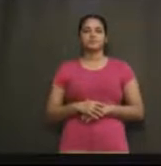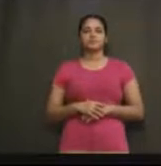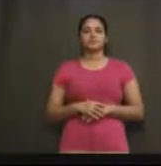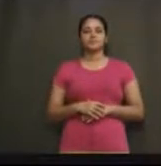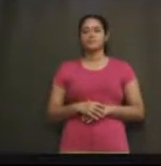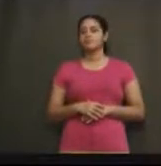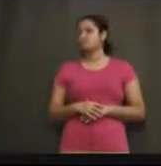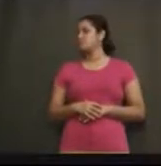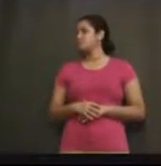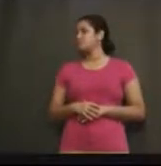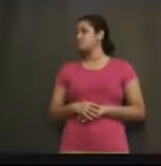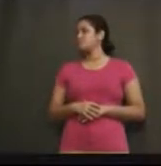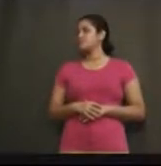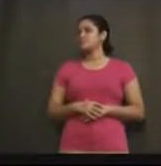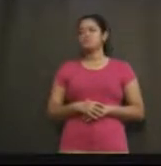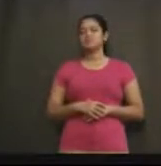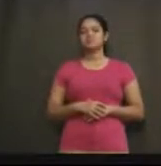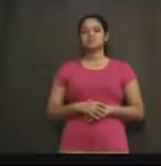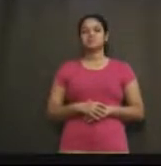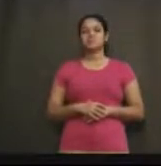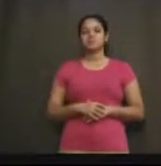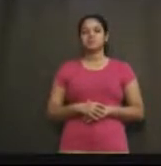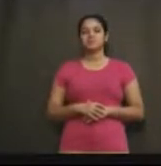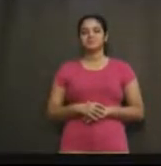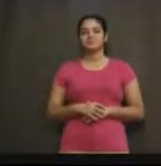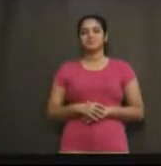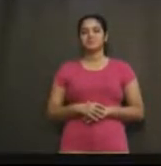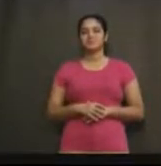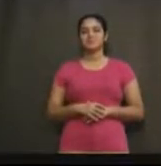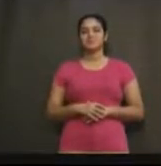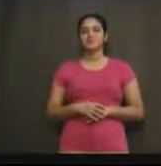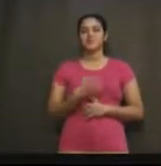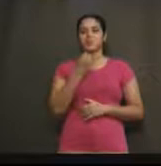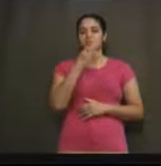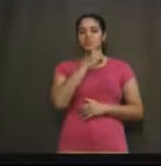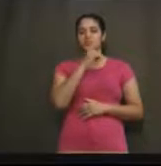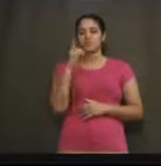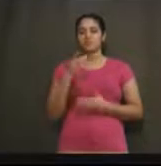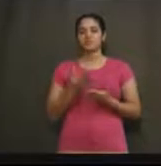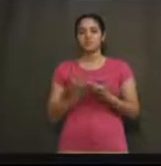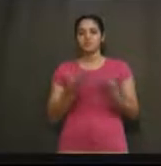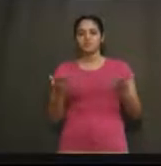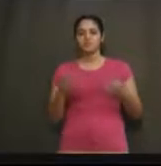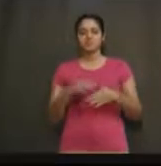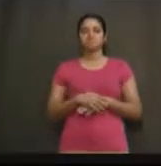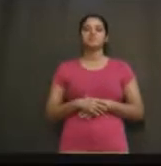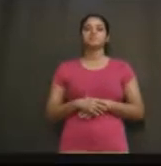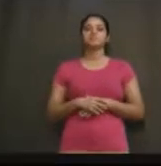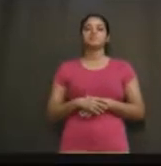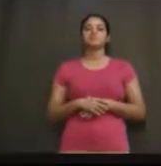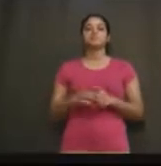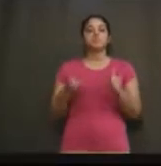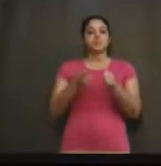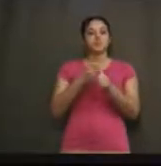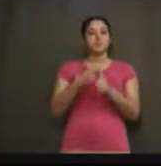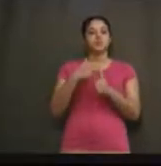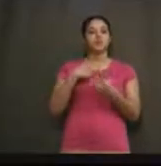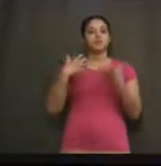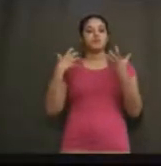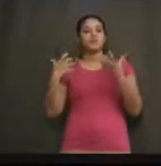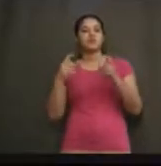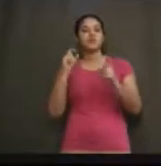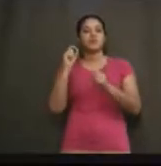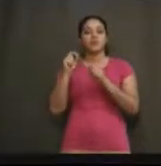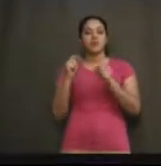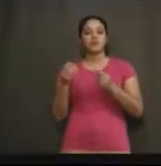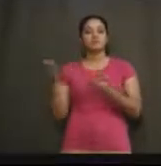Bom dia a todos e todas. Eu quero, antes de mais, saudar a presença do magnífico reitor